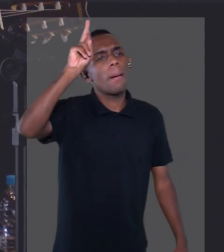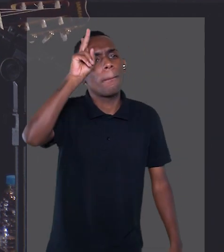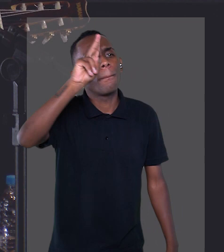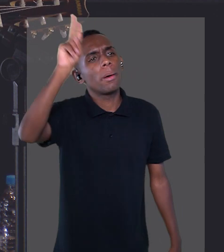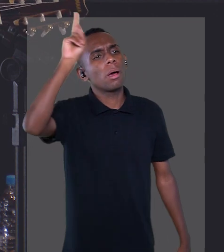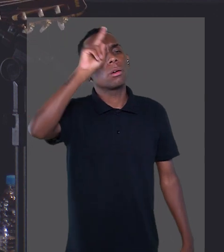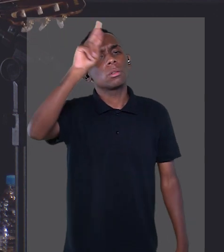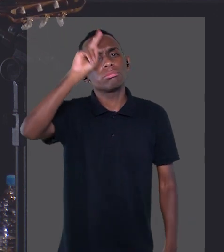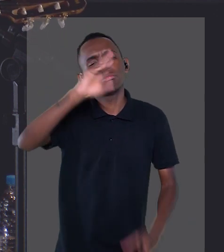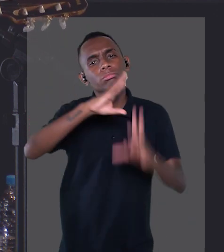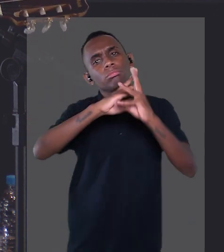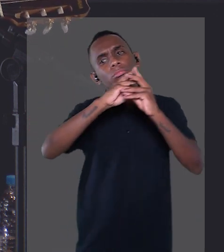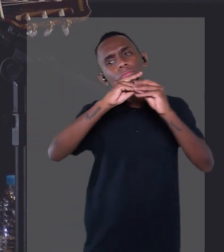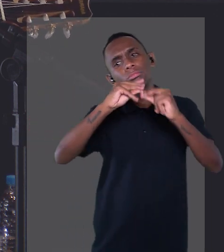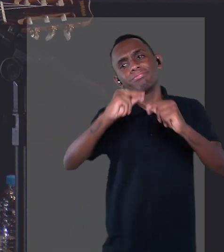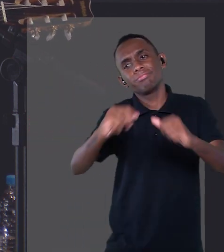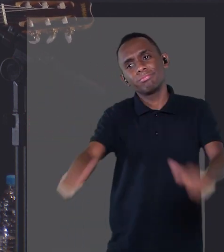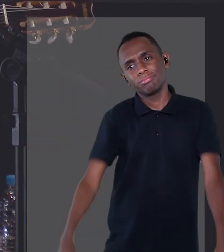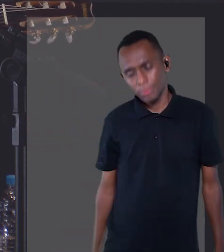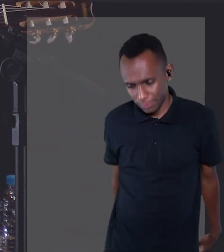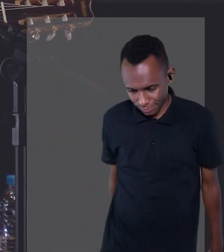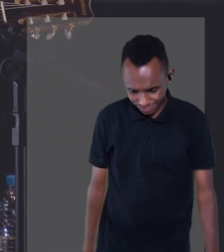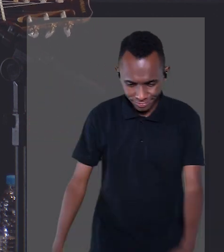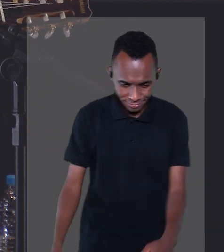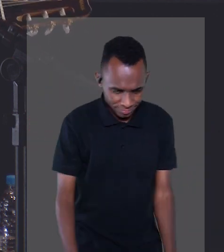se apagar.